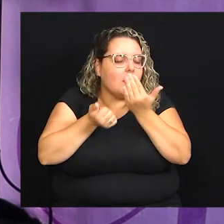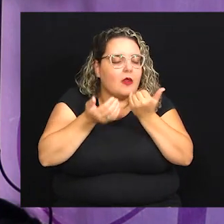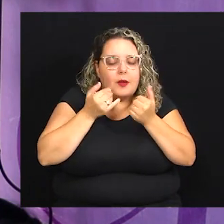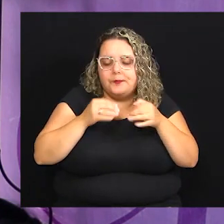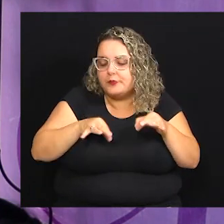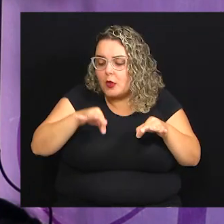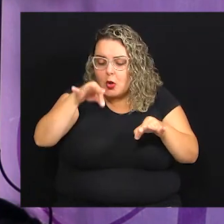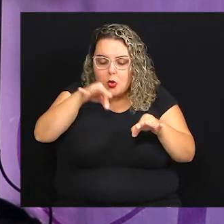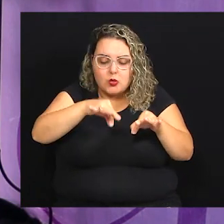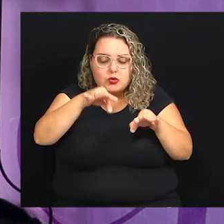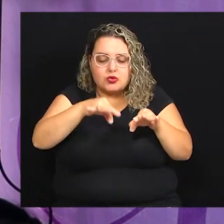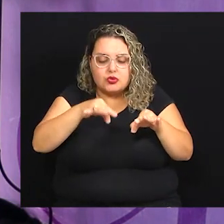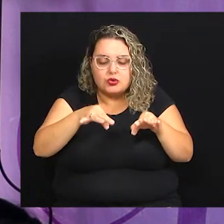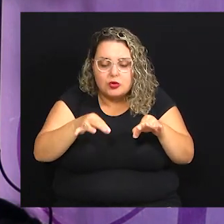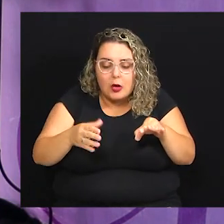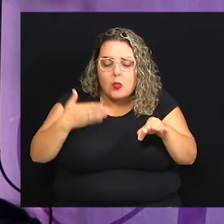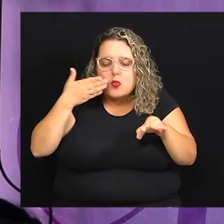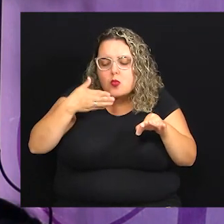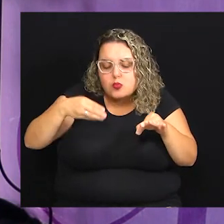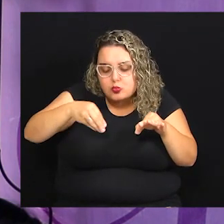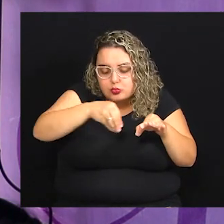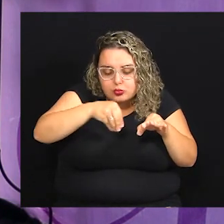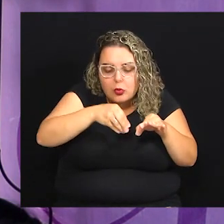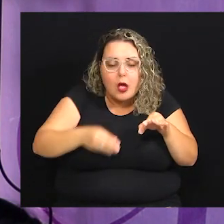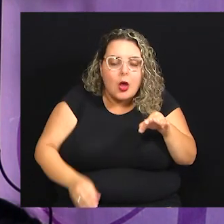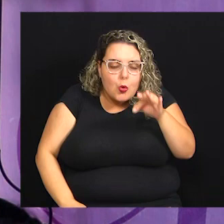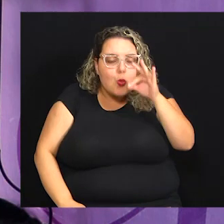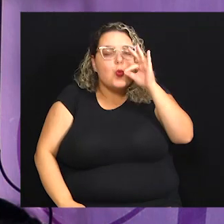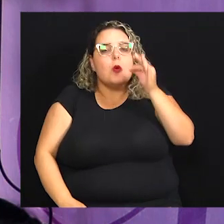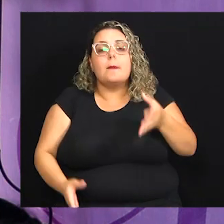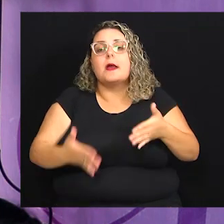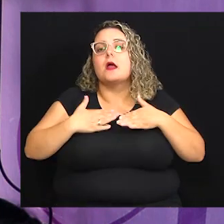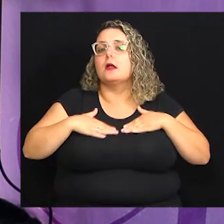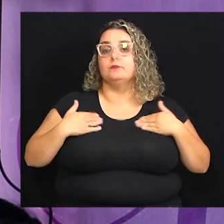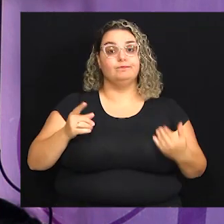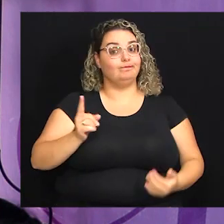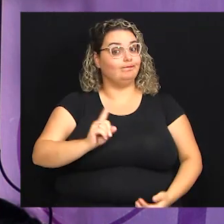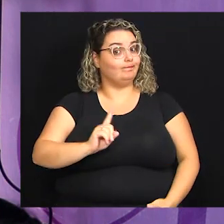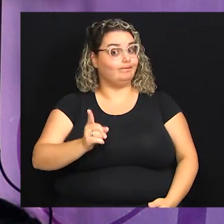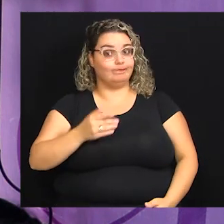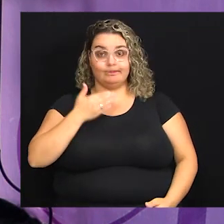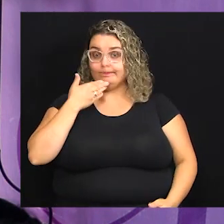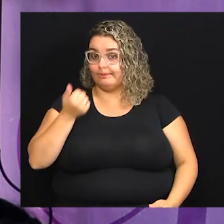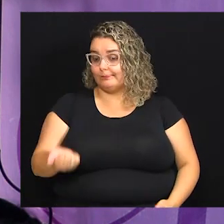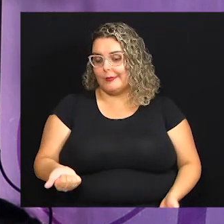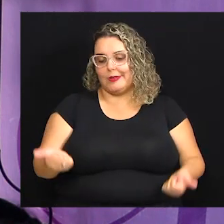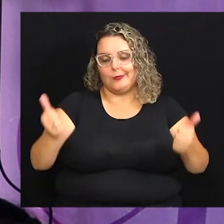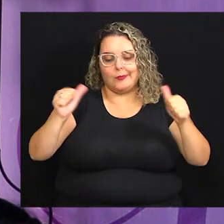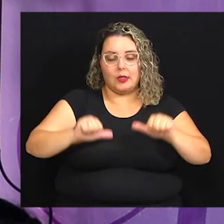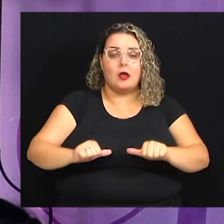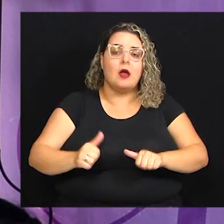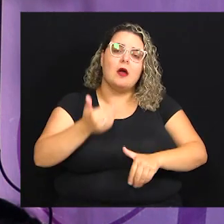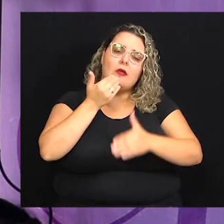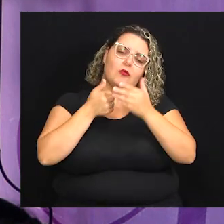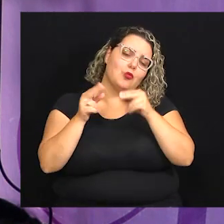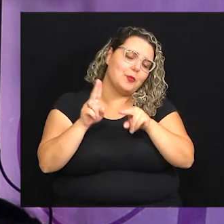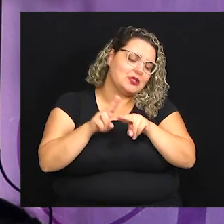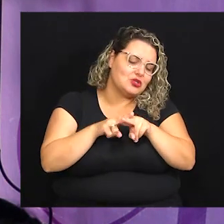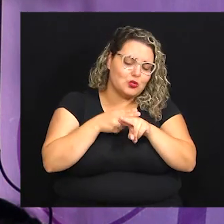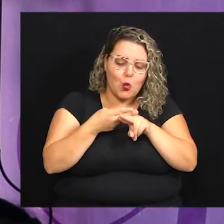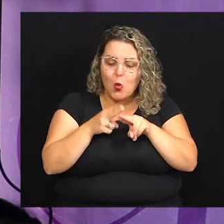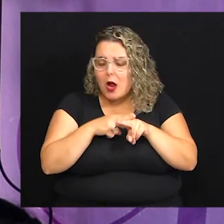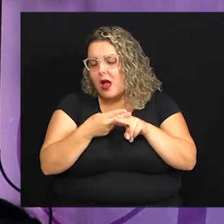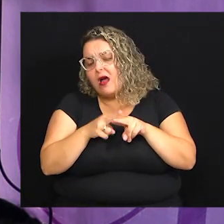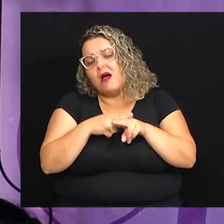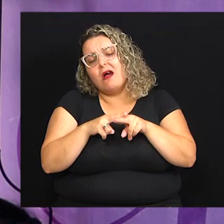tomar um chá com açúcar para relaxar, e isso não melhora. A gente sabe que tudo isso piora. Eu vou comer